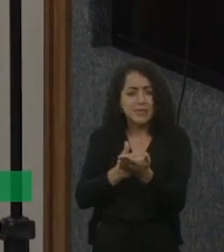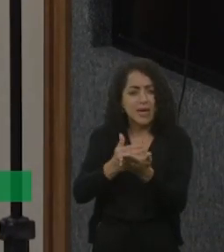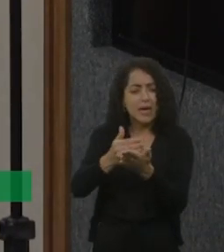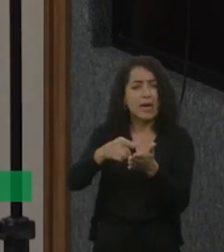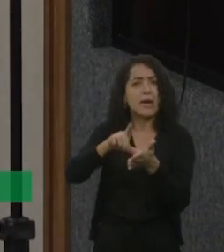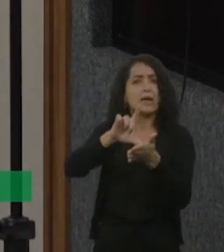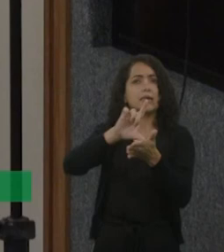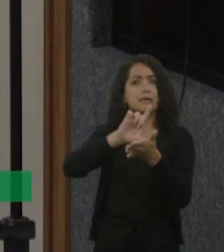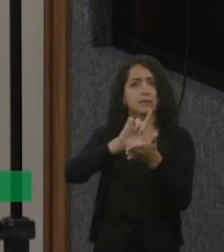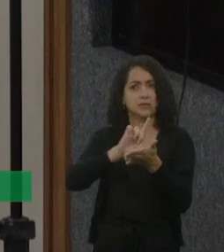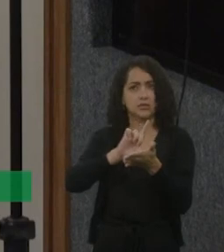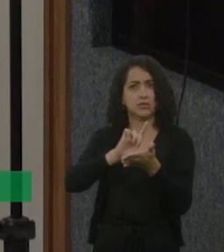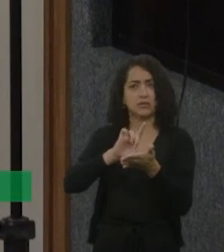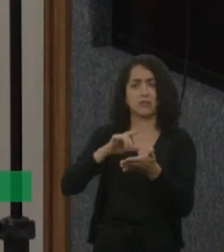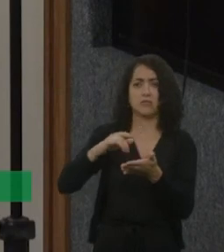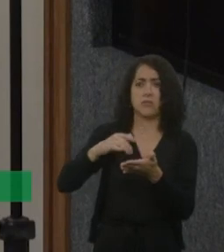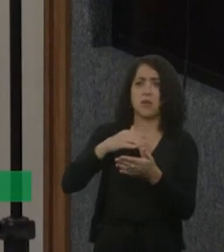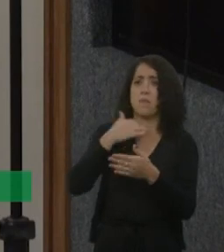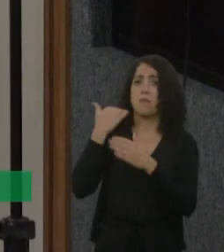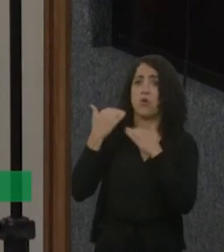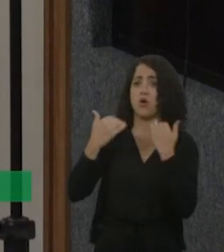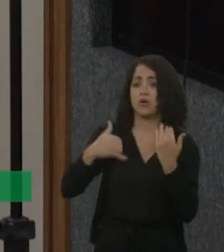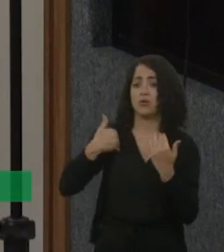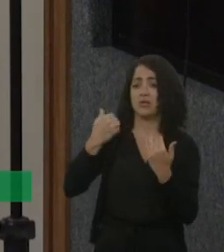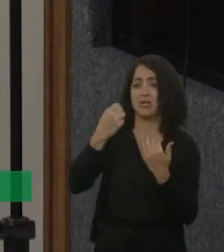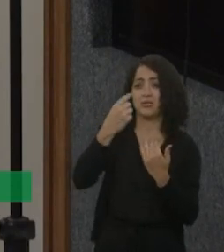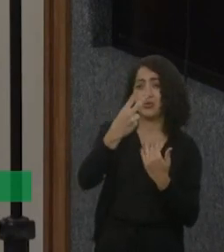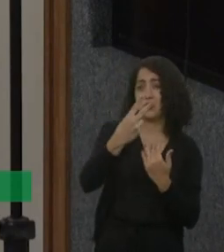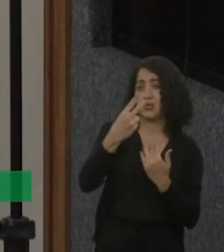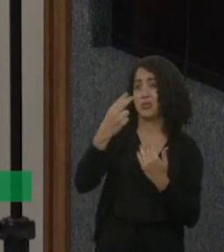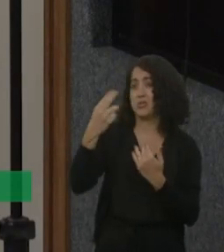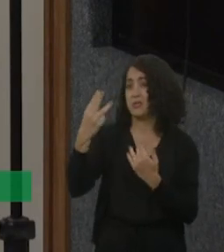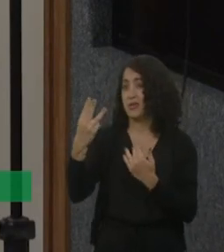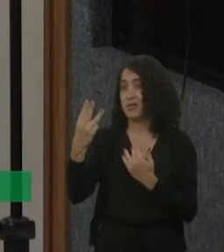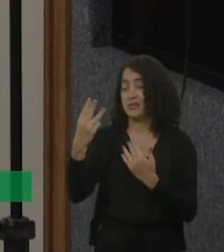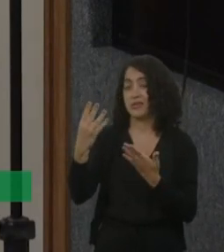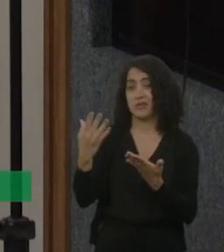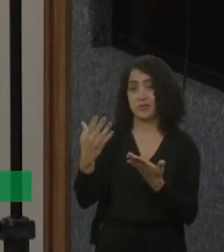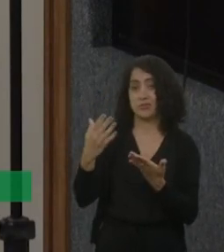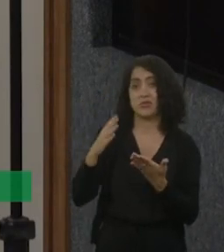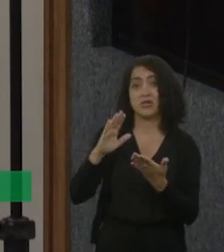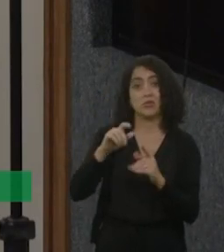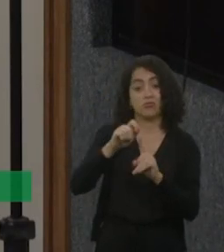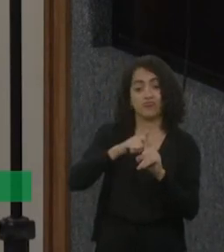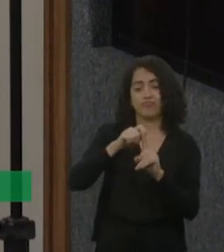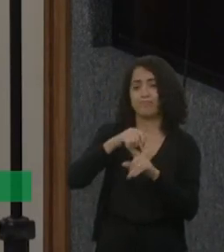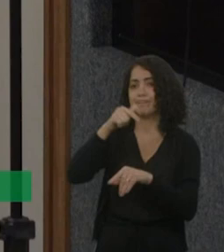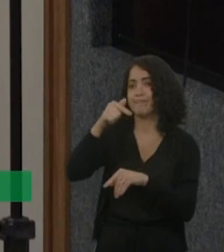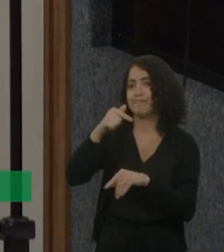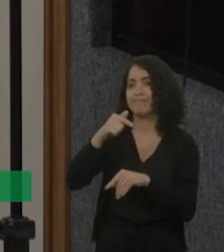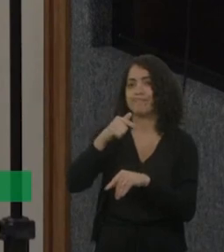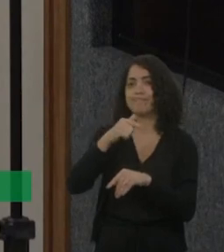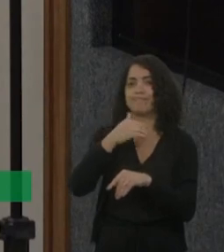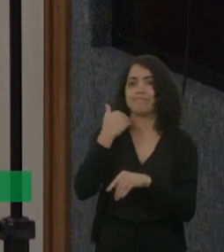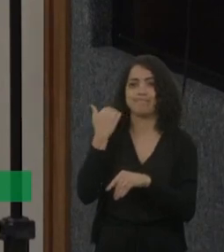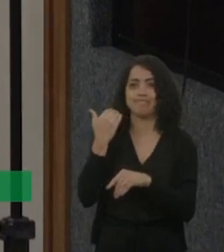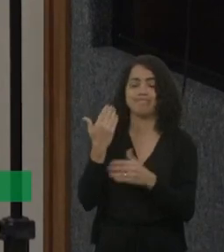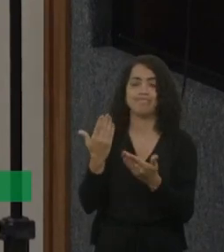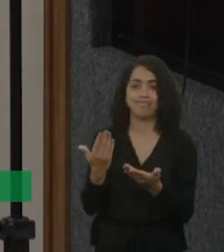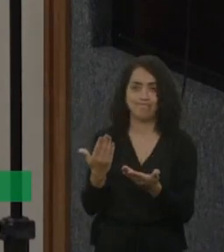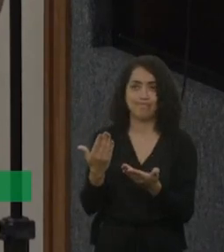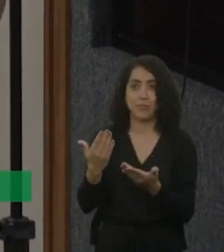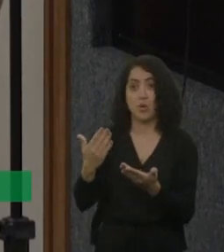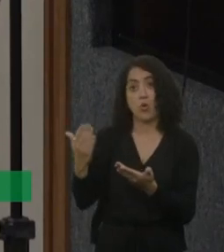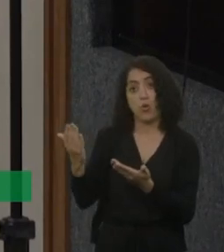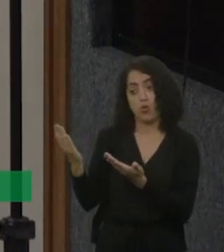morre com 2, 3 anos de idade? Tive paciente que morreu já com 7 meses. E a gente tem paciente